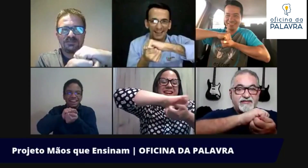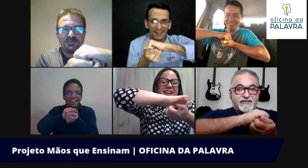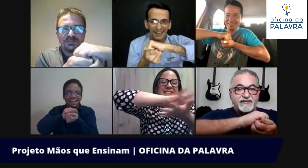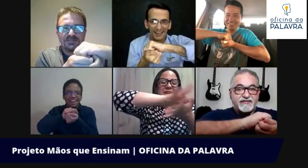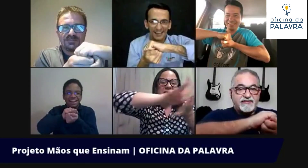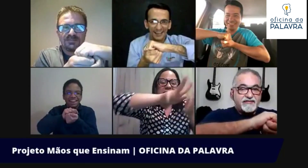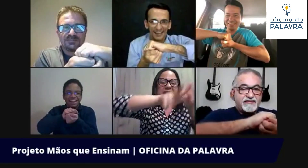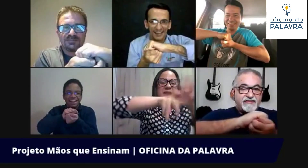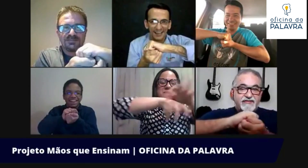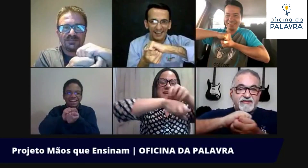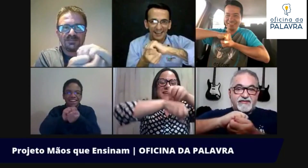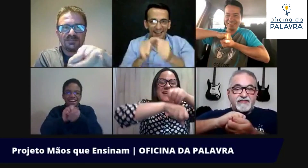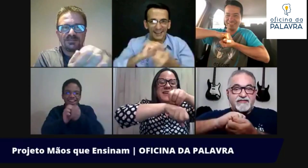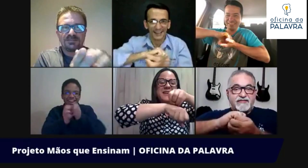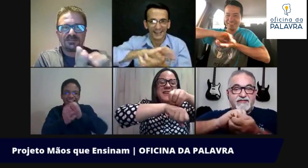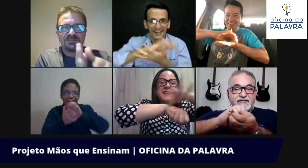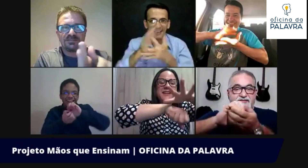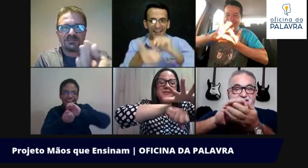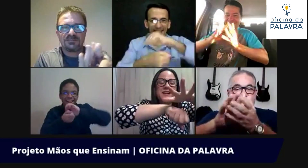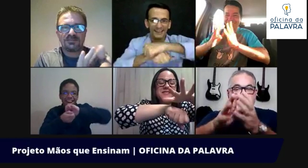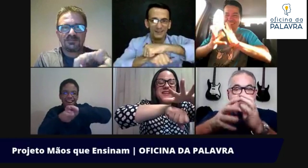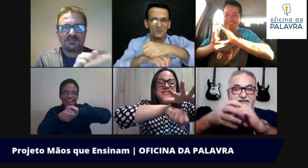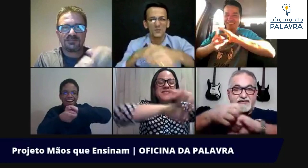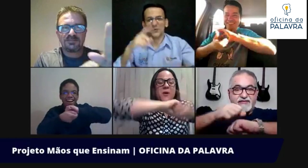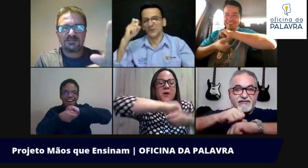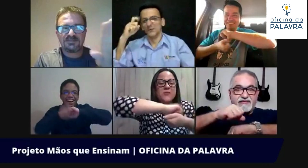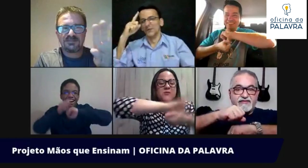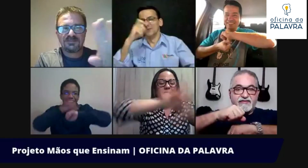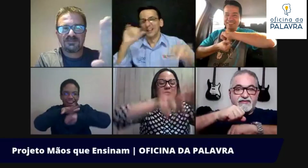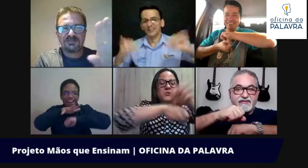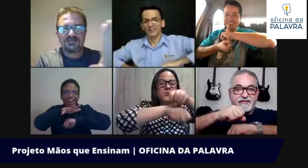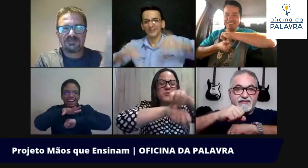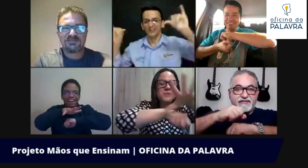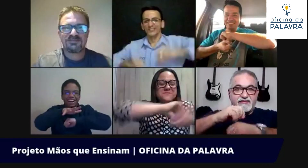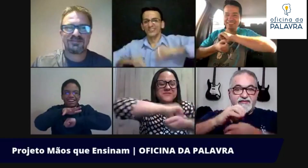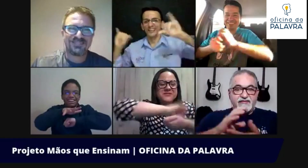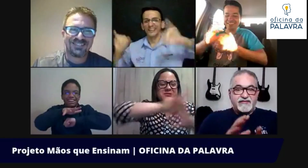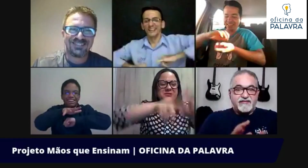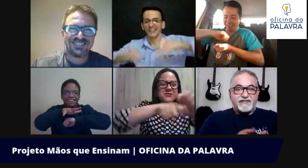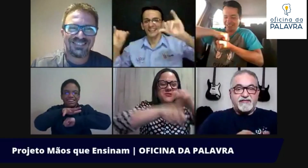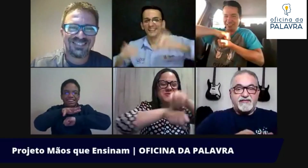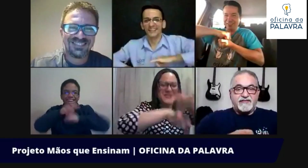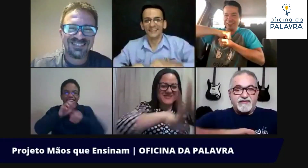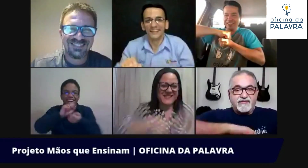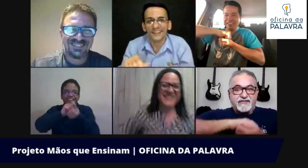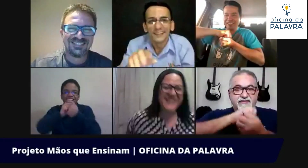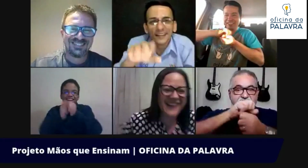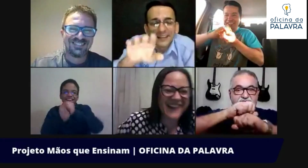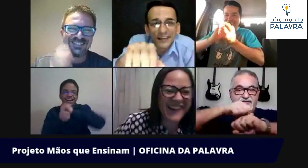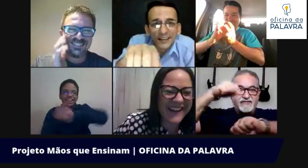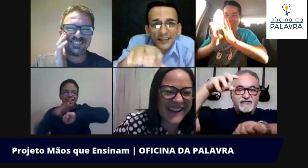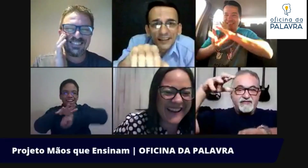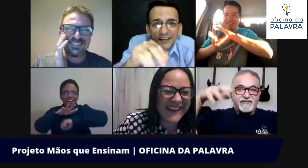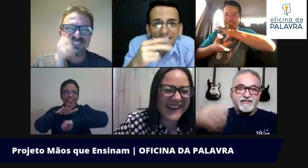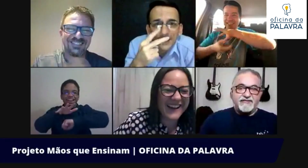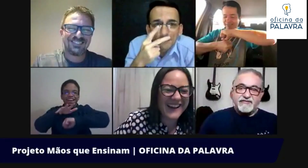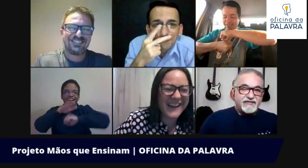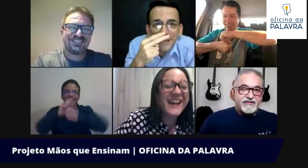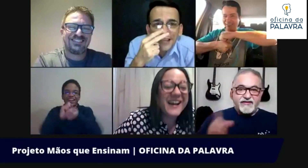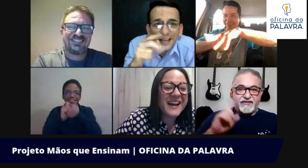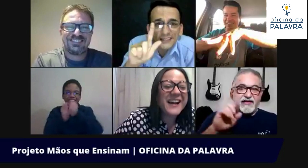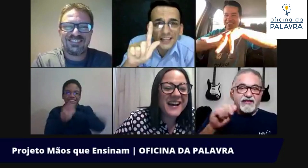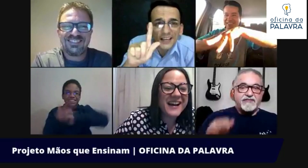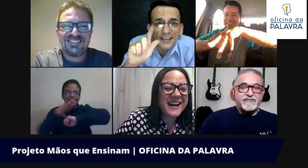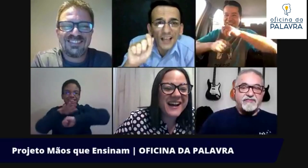Aqui, então, abre aqui e faz esse, ó. Eita, nós!